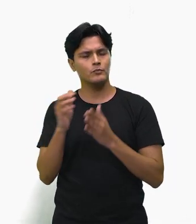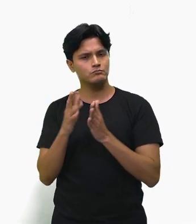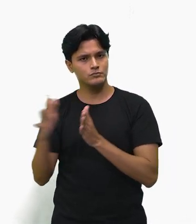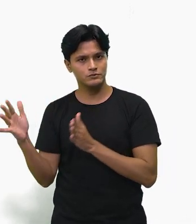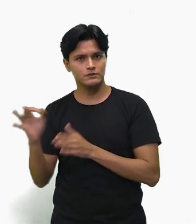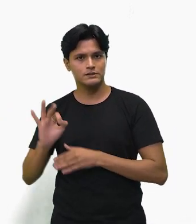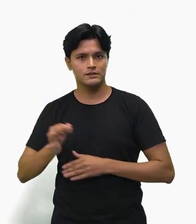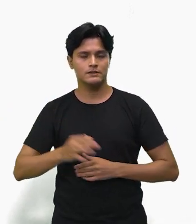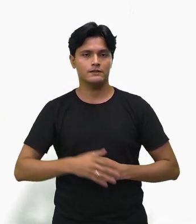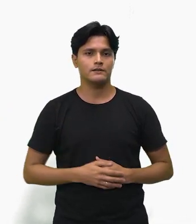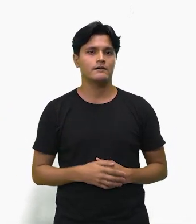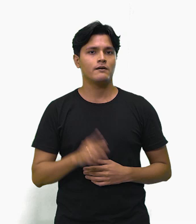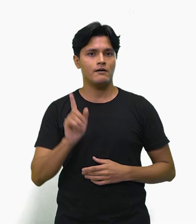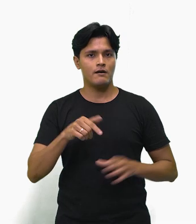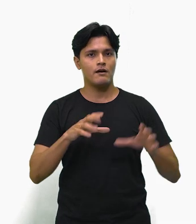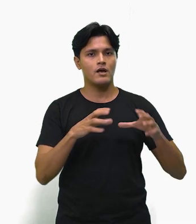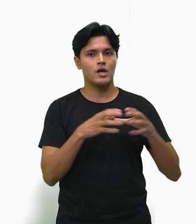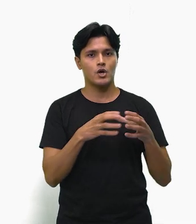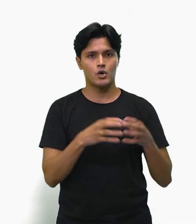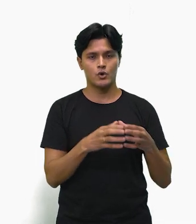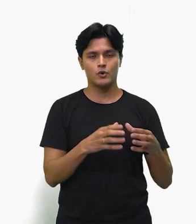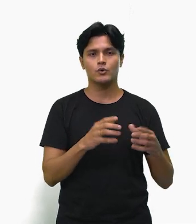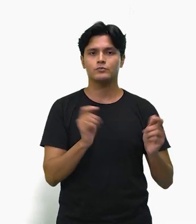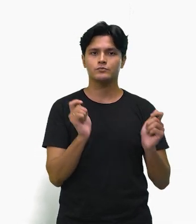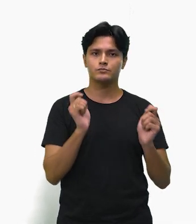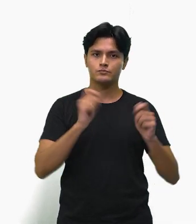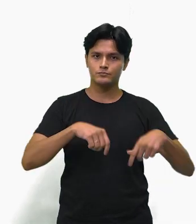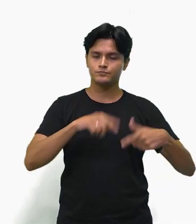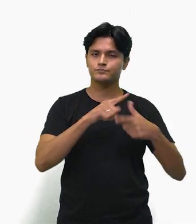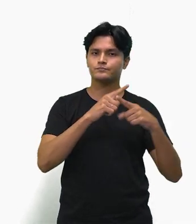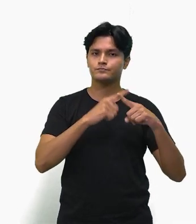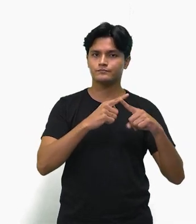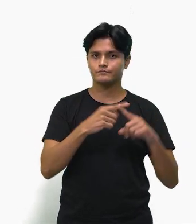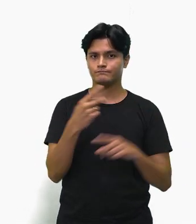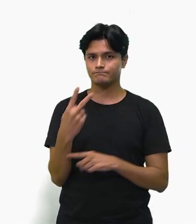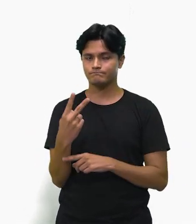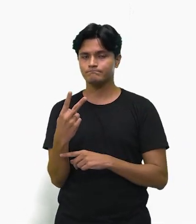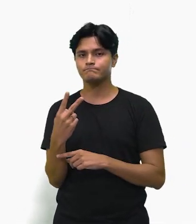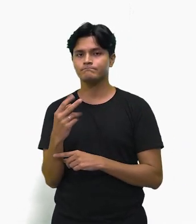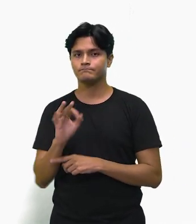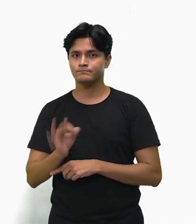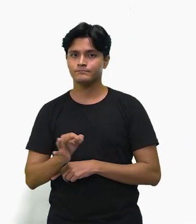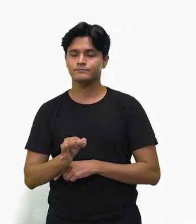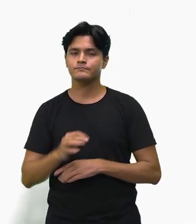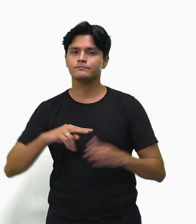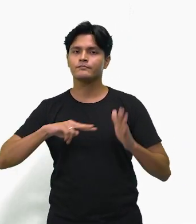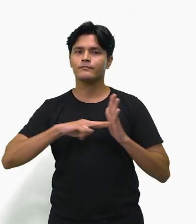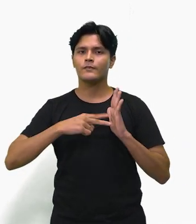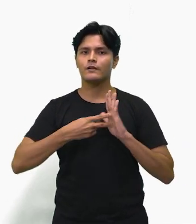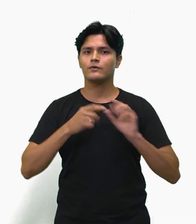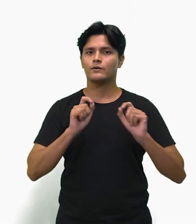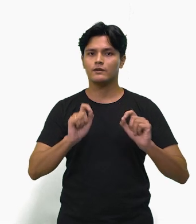diante. Esses são os múltiplos de 2, certo? Isso significa que